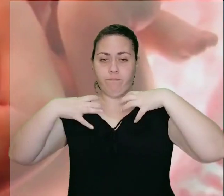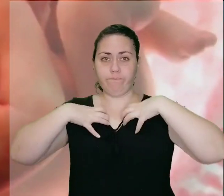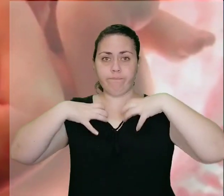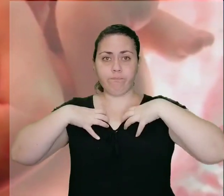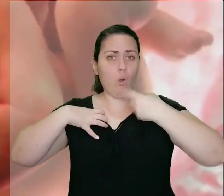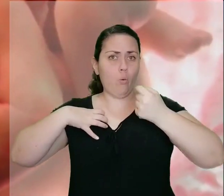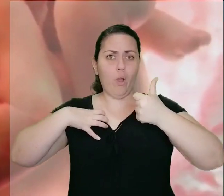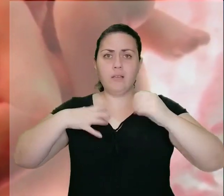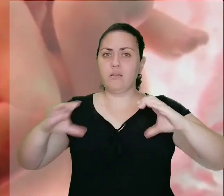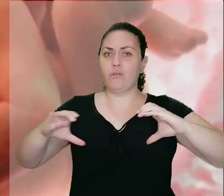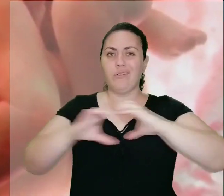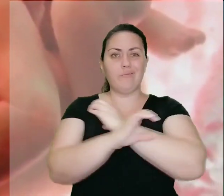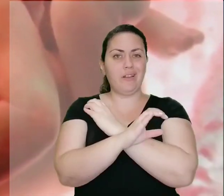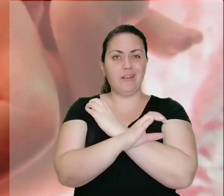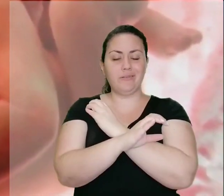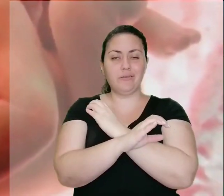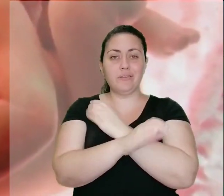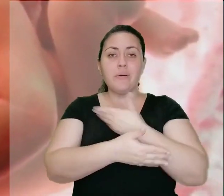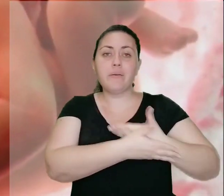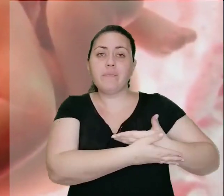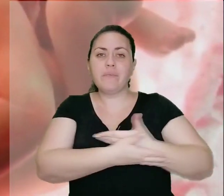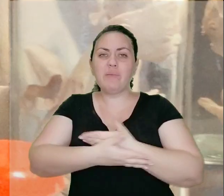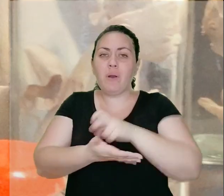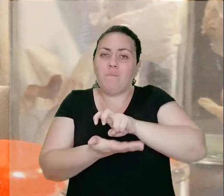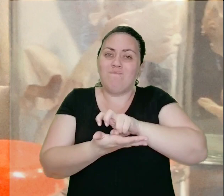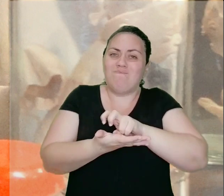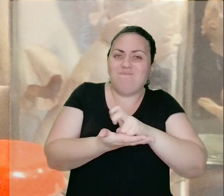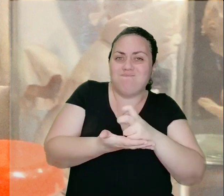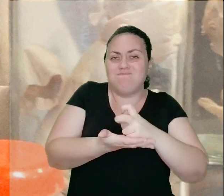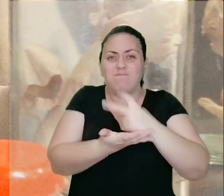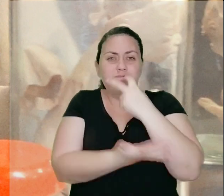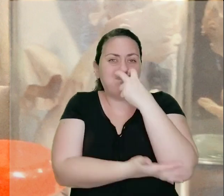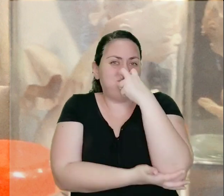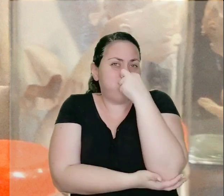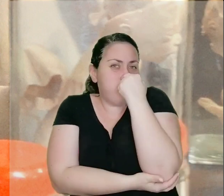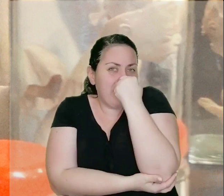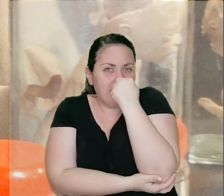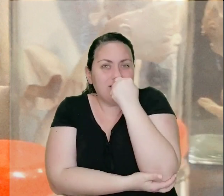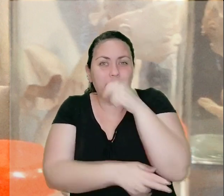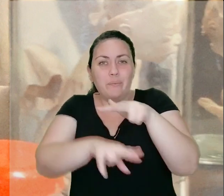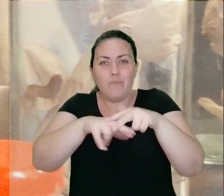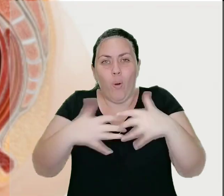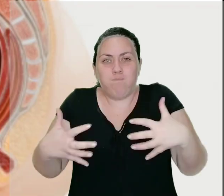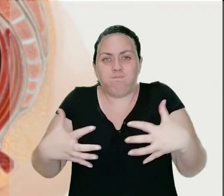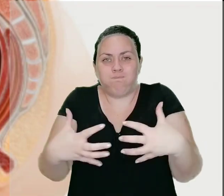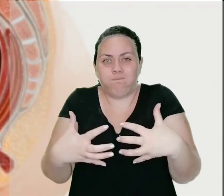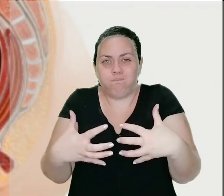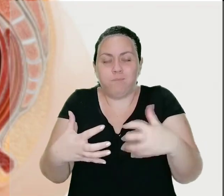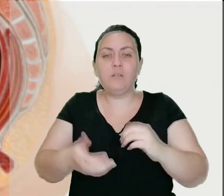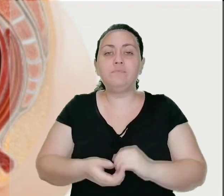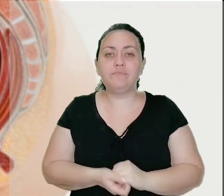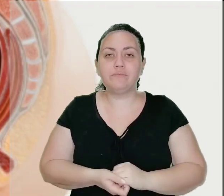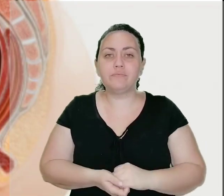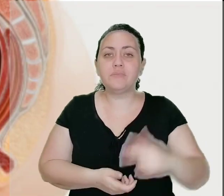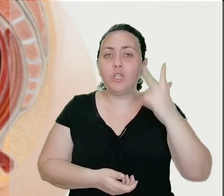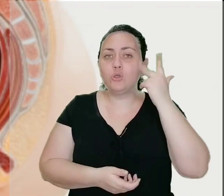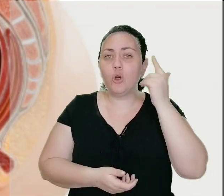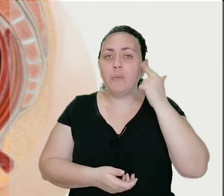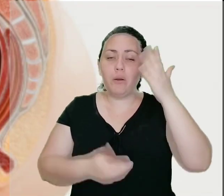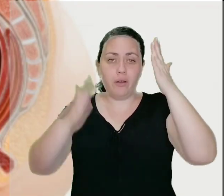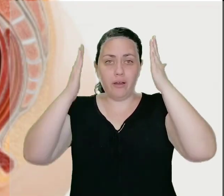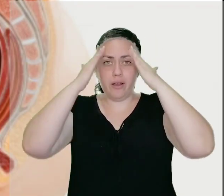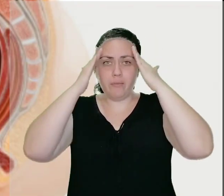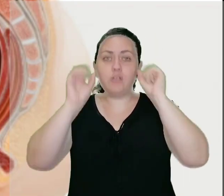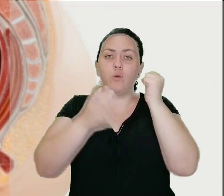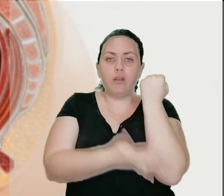totalmente desenvolvidos. O bebê se move menos devido ao espaço apertado. Geralmente, a cabeça está